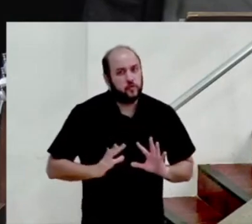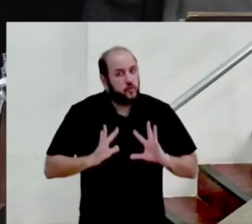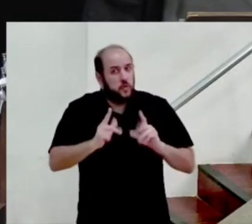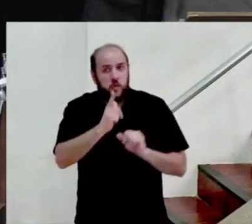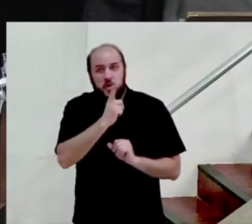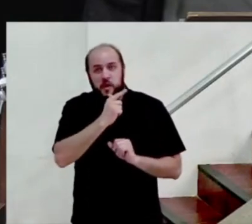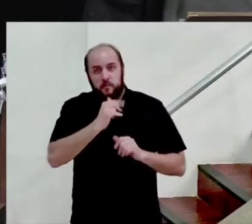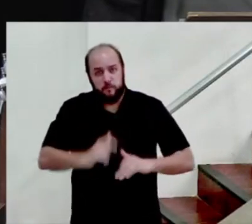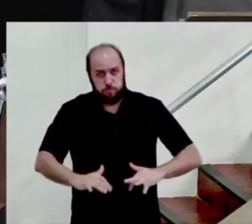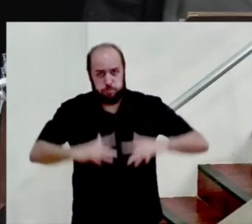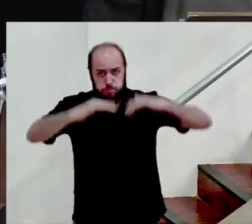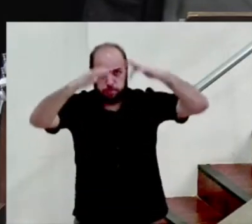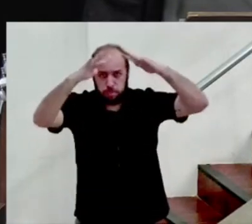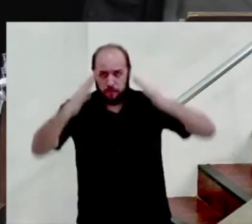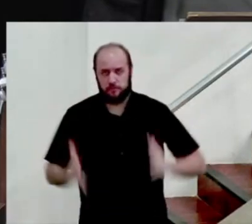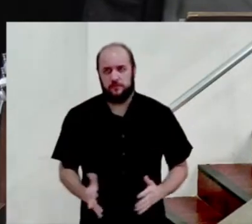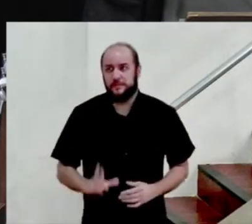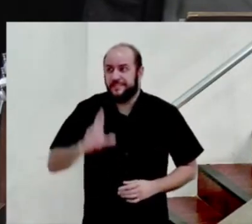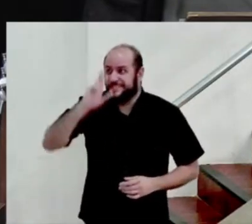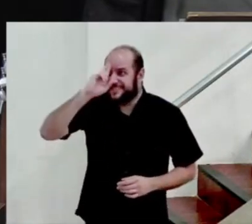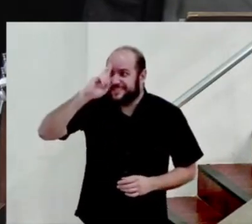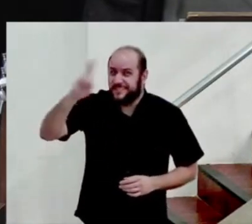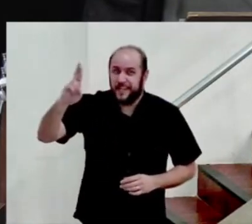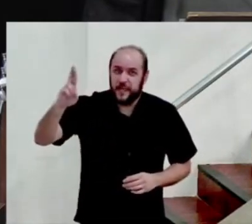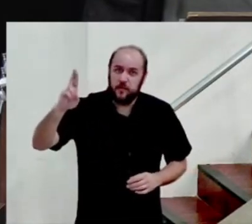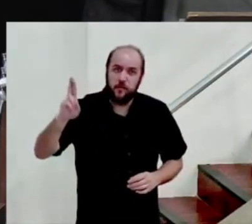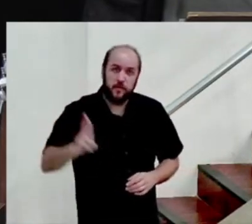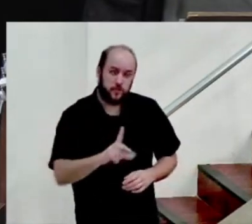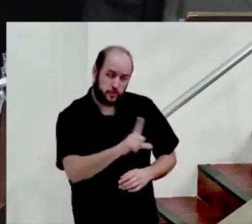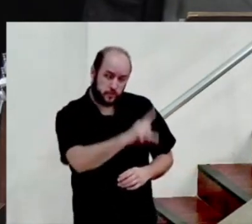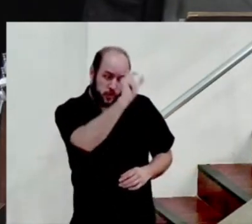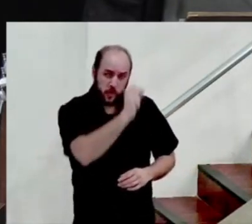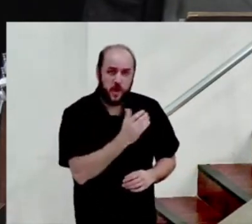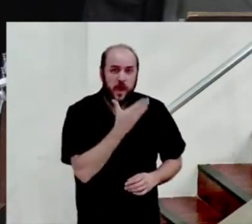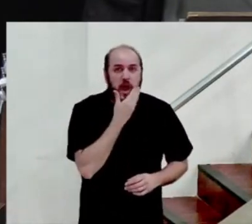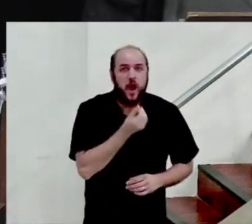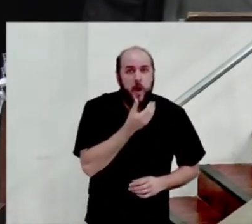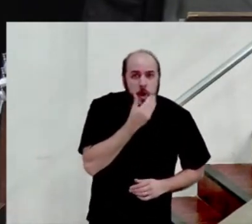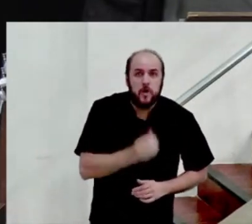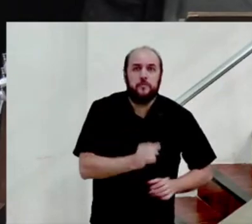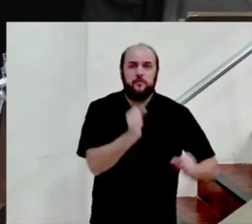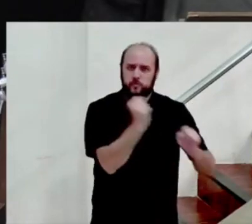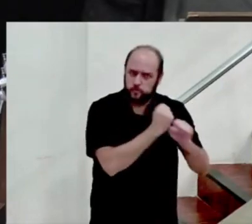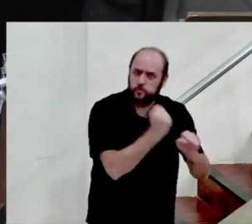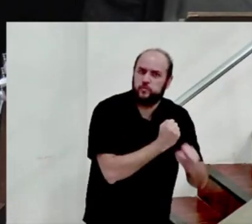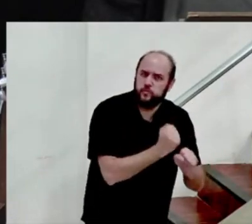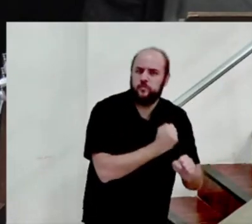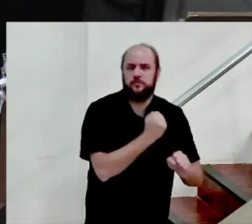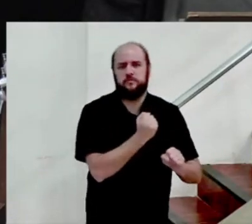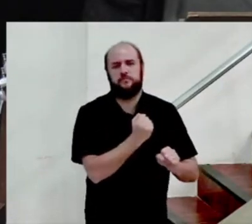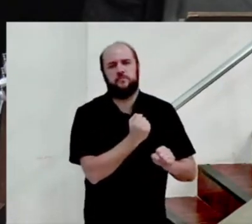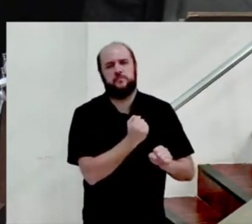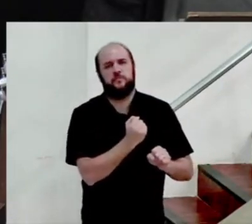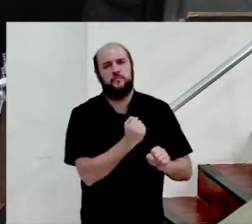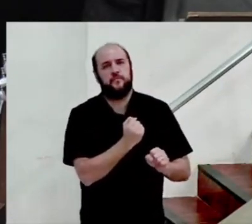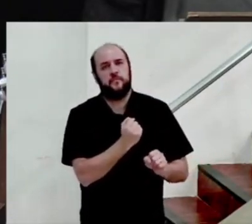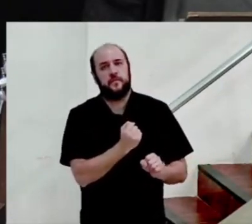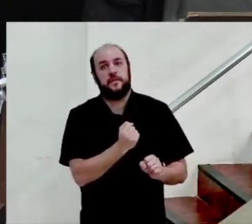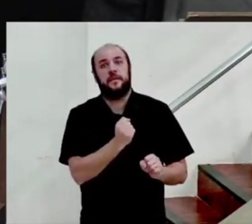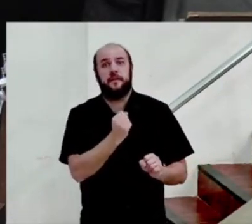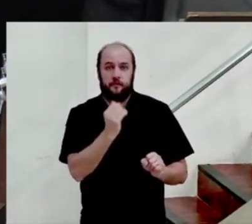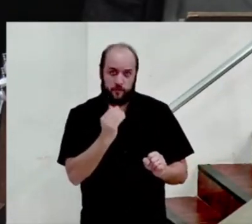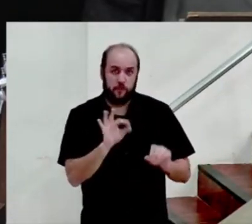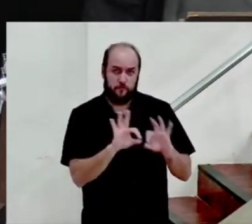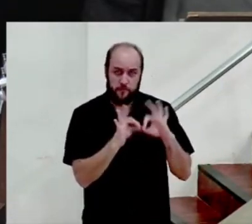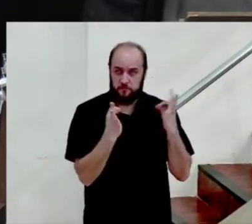inundada. Foi o Senhor que separou este homem para construir uma arca, que então ele e sua